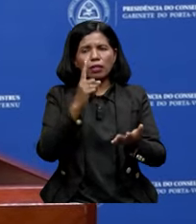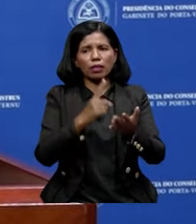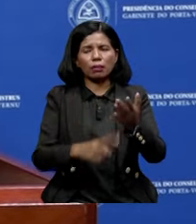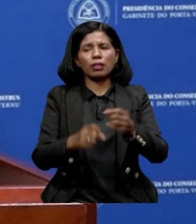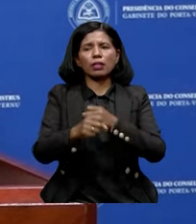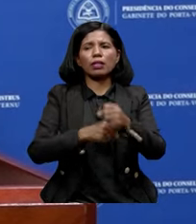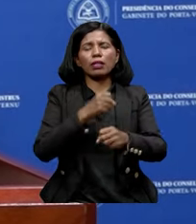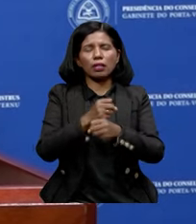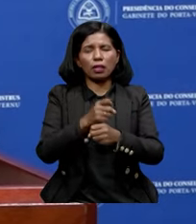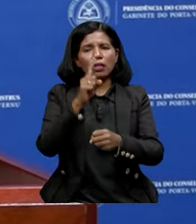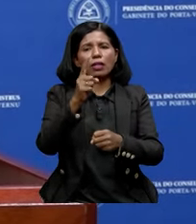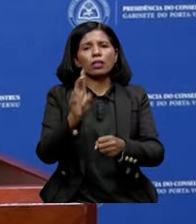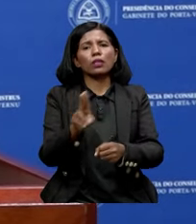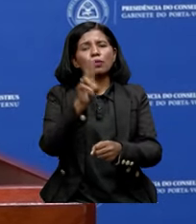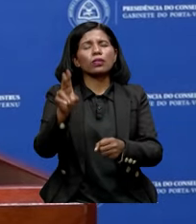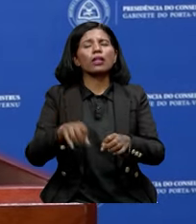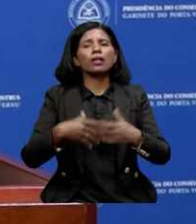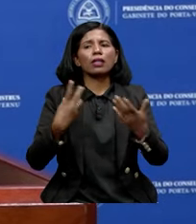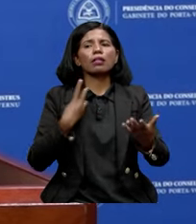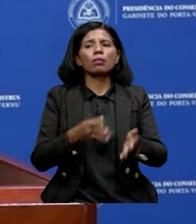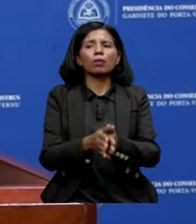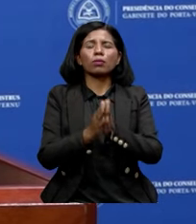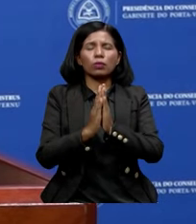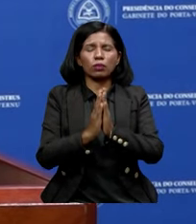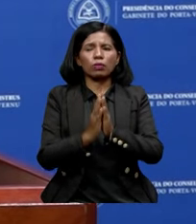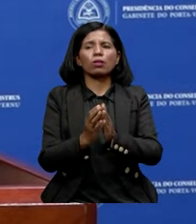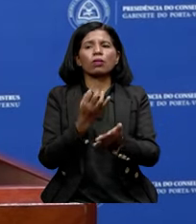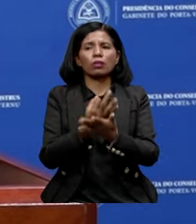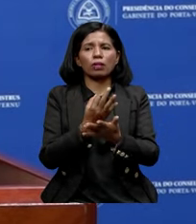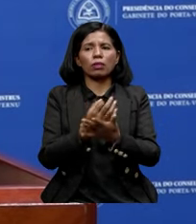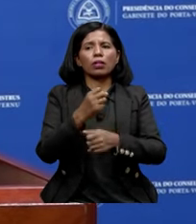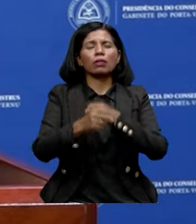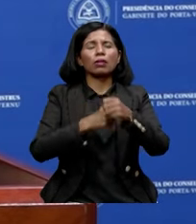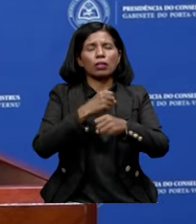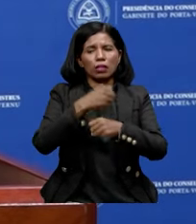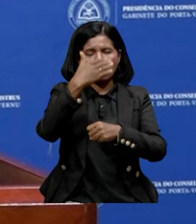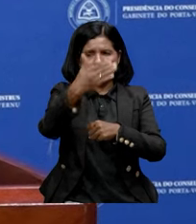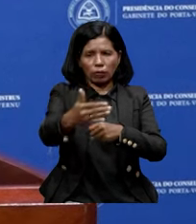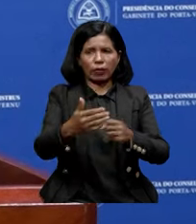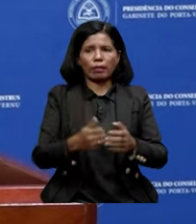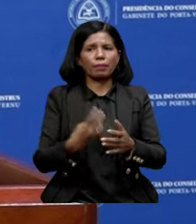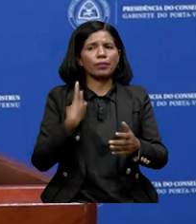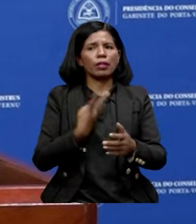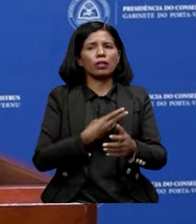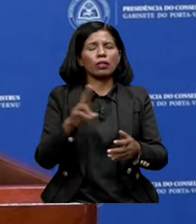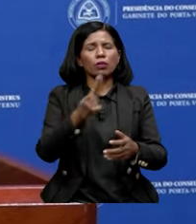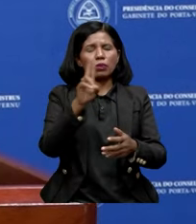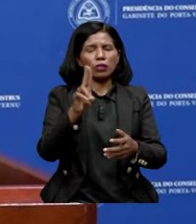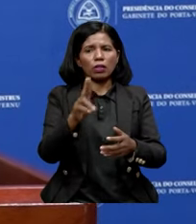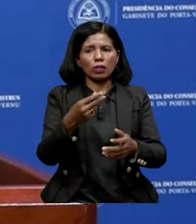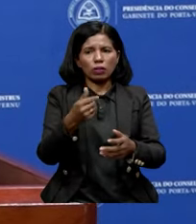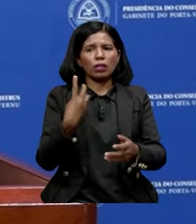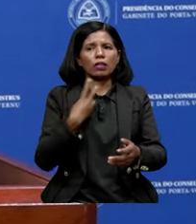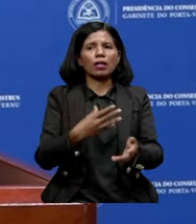ano e tá gasta rira para então o belo gosto falei orçamento tinha o inia sei lá e tá gasta aqui quando mas bem tá caro